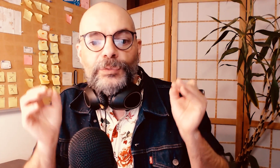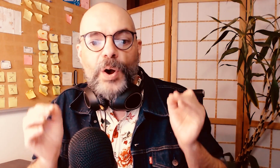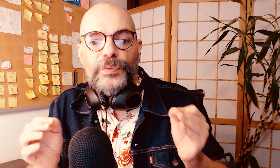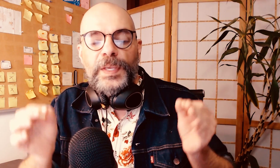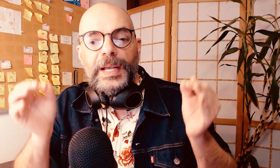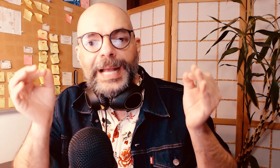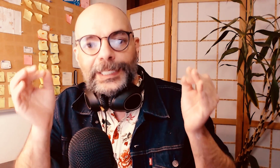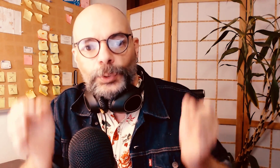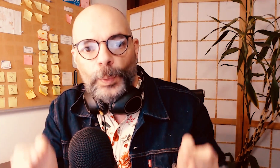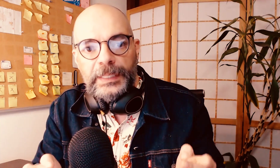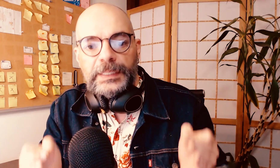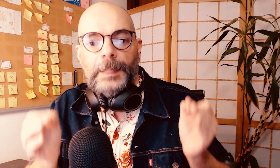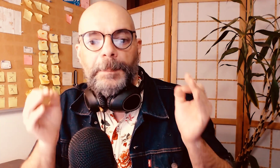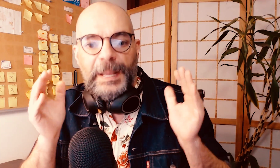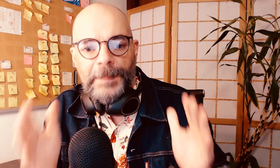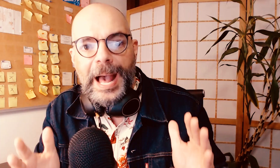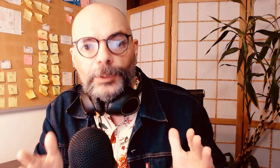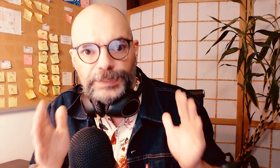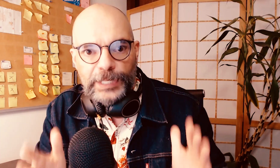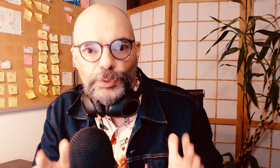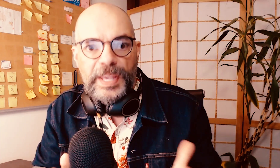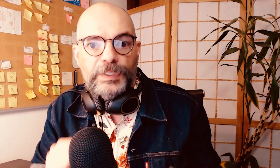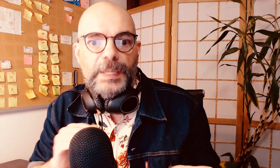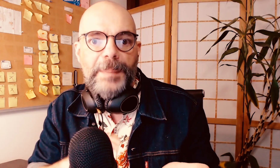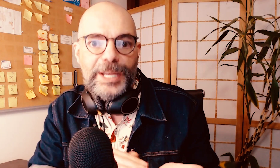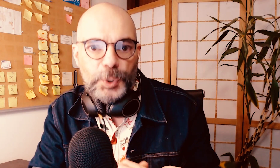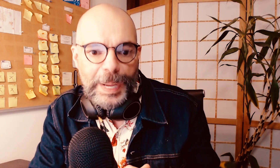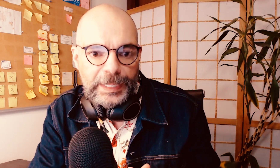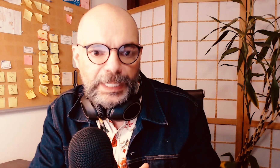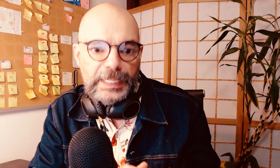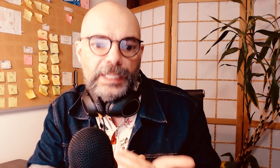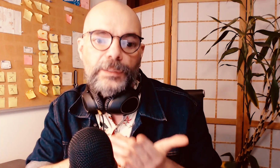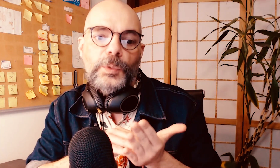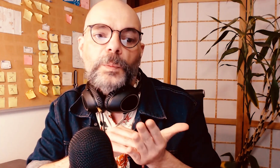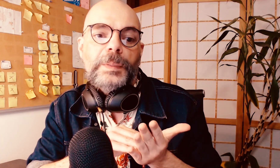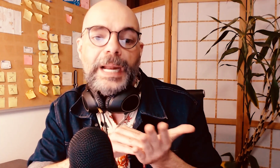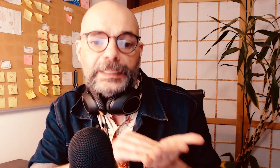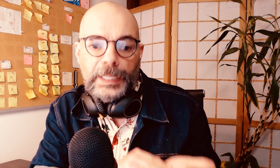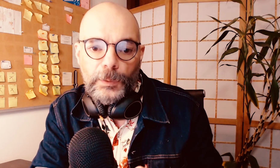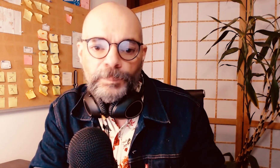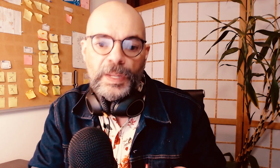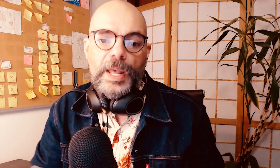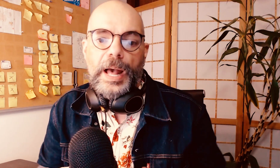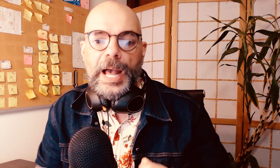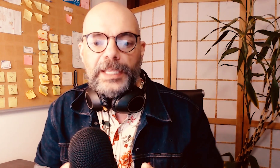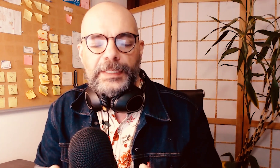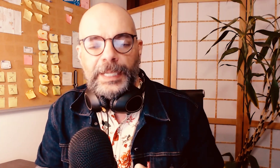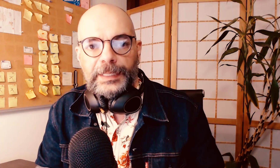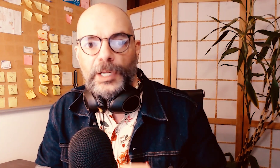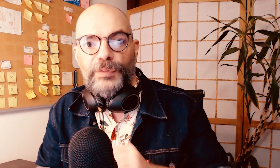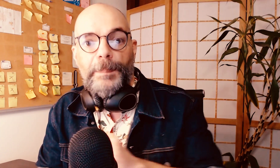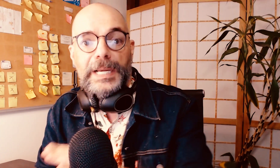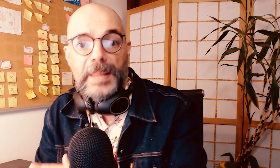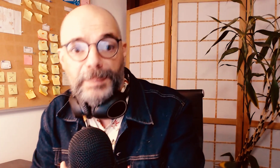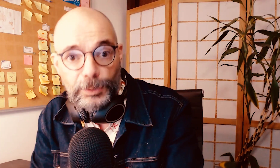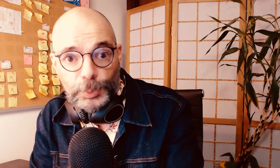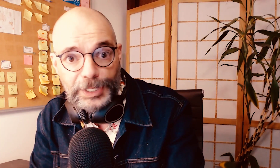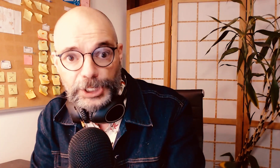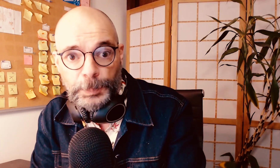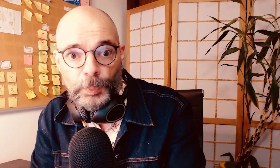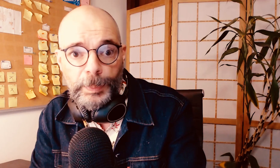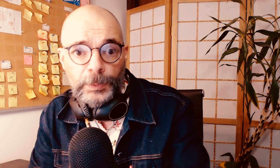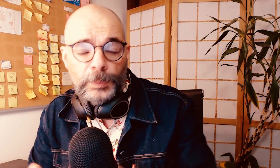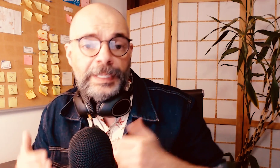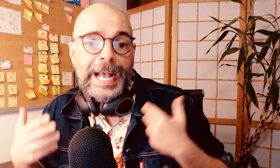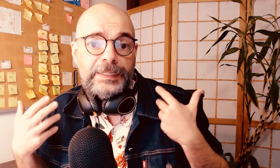esquema que envolve cartões pré-pagos. É isso aí, você mete uma grana num cartão, aí esse cartão vai parar na mão de um